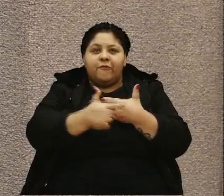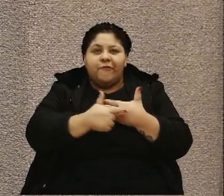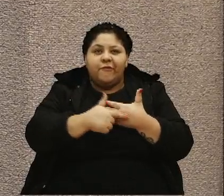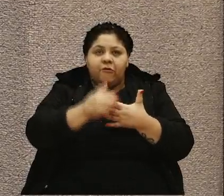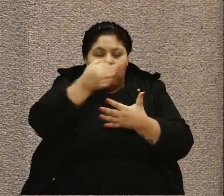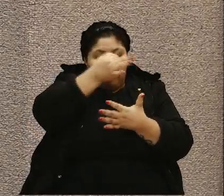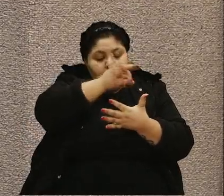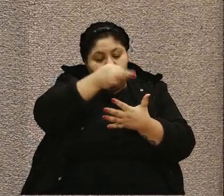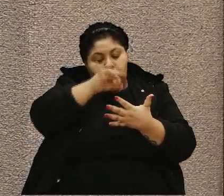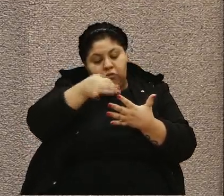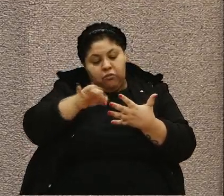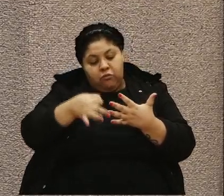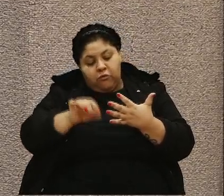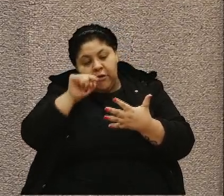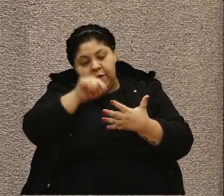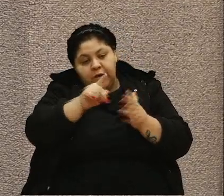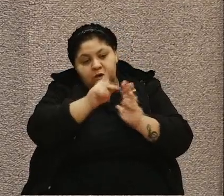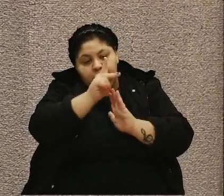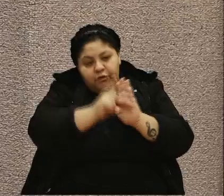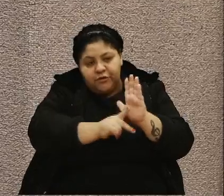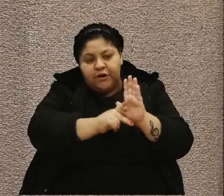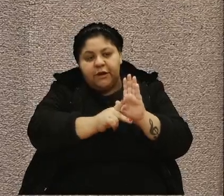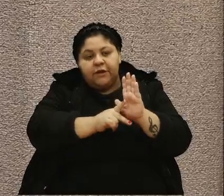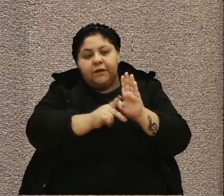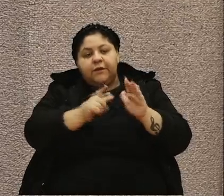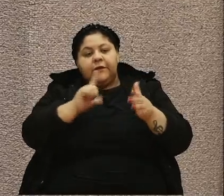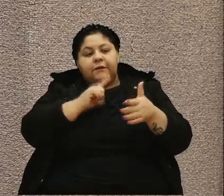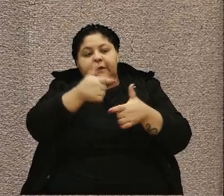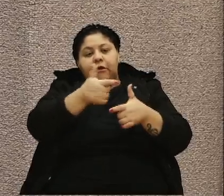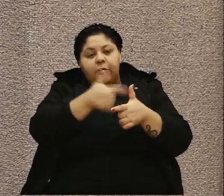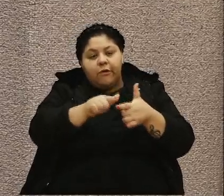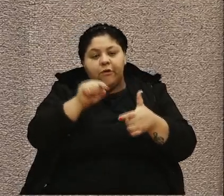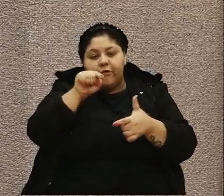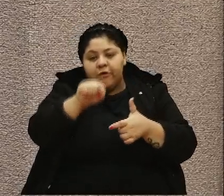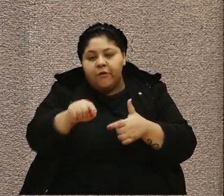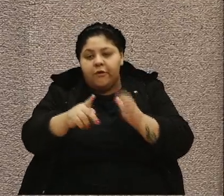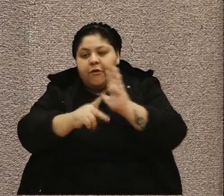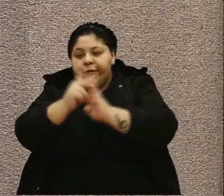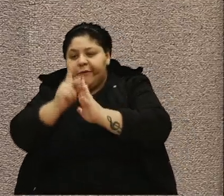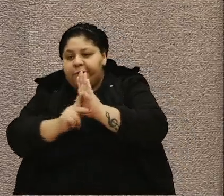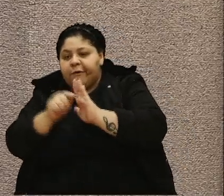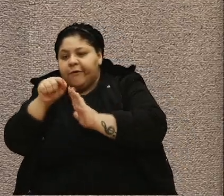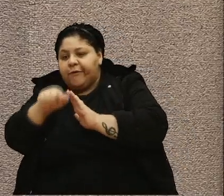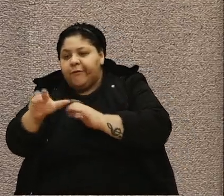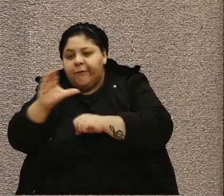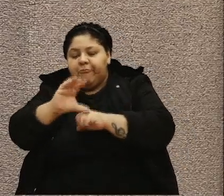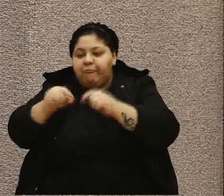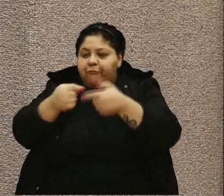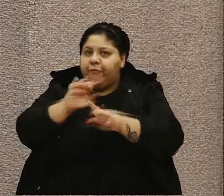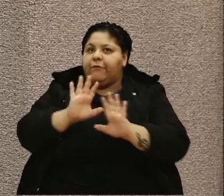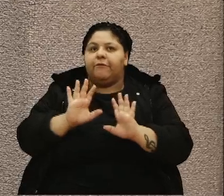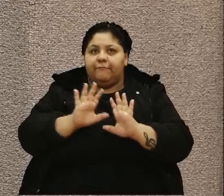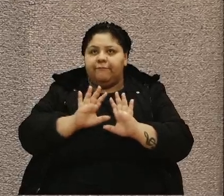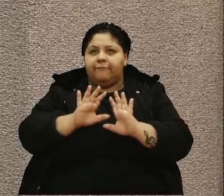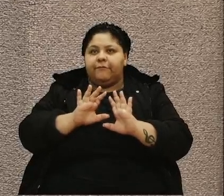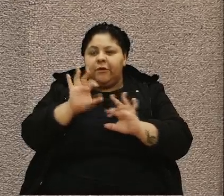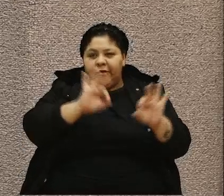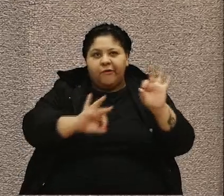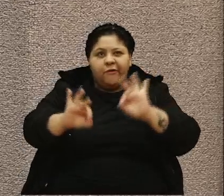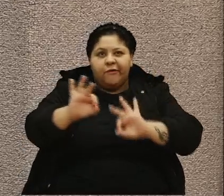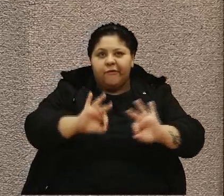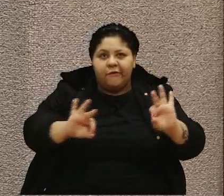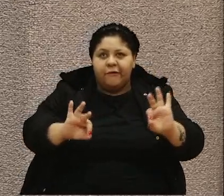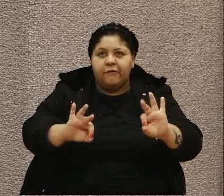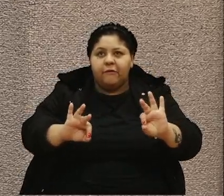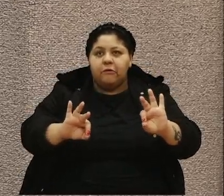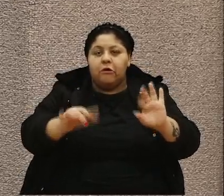apontam, esse projeto tem vício de origem, esse projeto tem vício de inconstitucionalidade. Alerta o